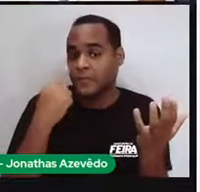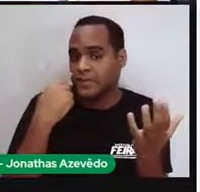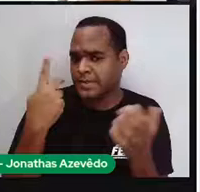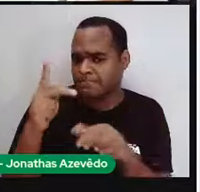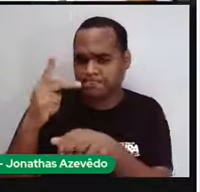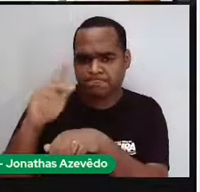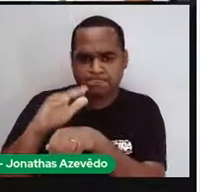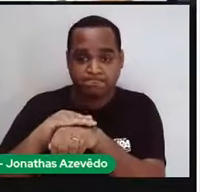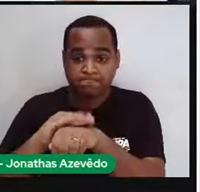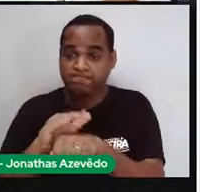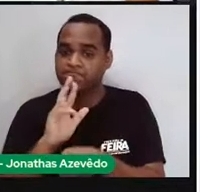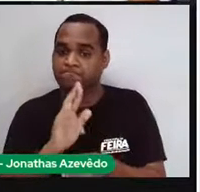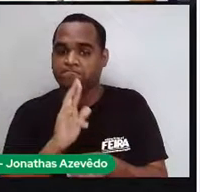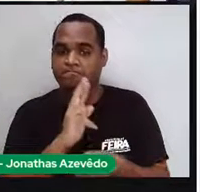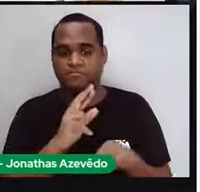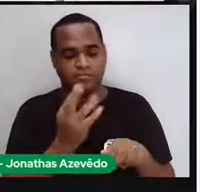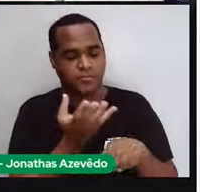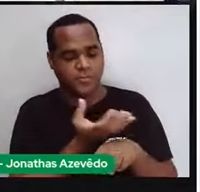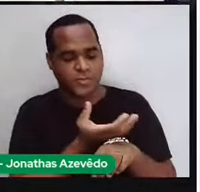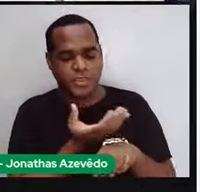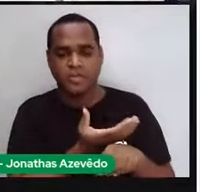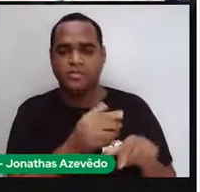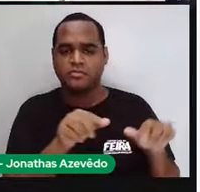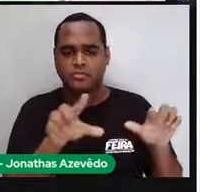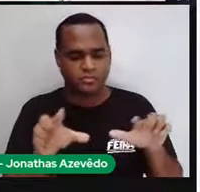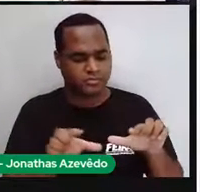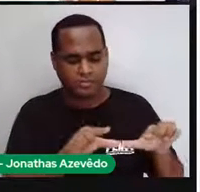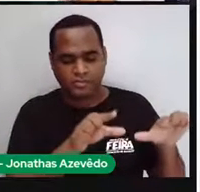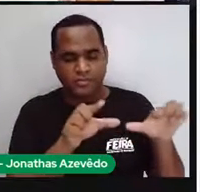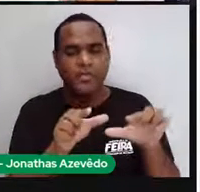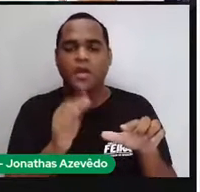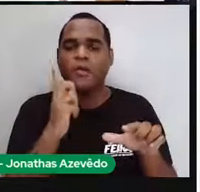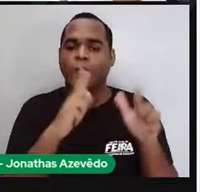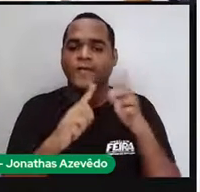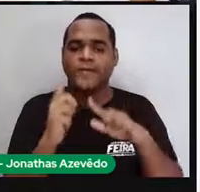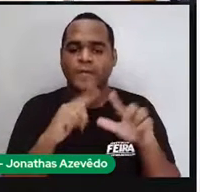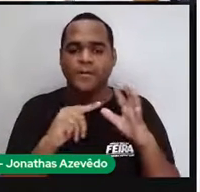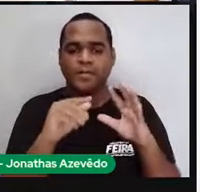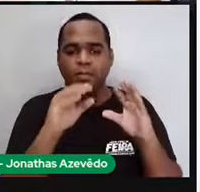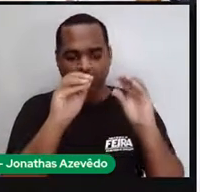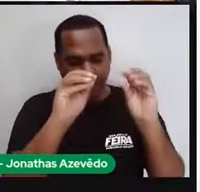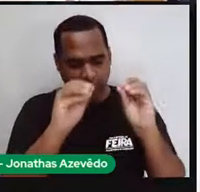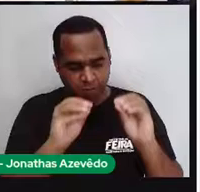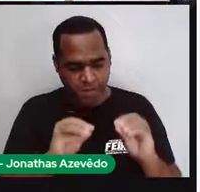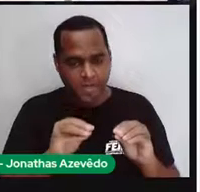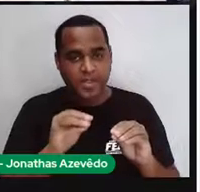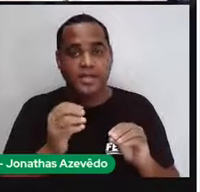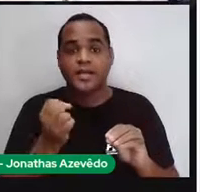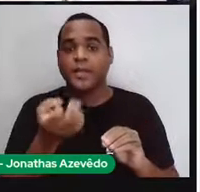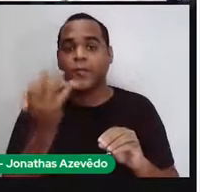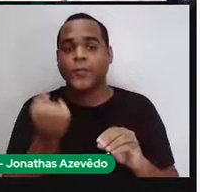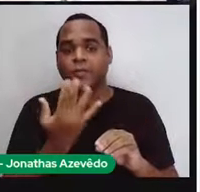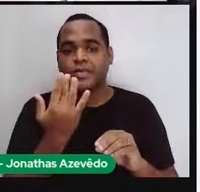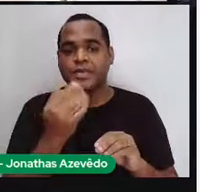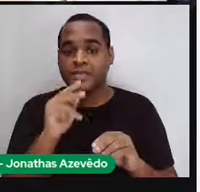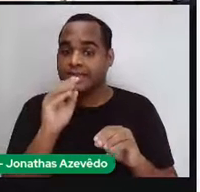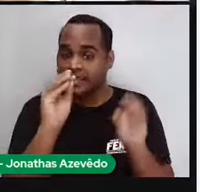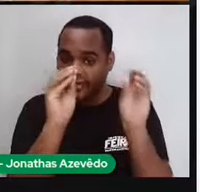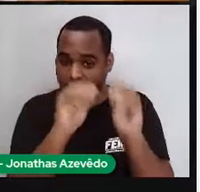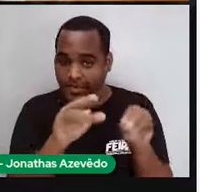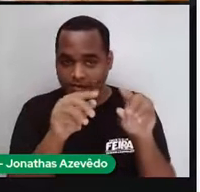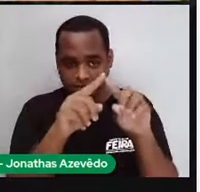você quantas placas de grama a gente consegue colocar ali dentro do terreno